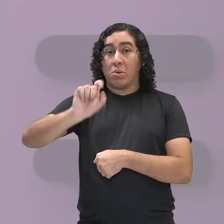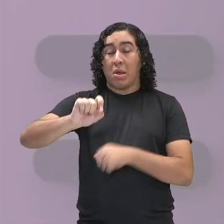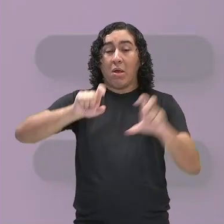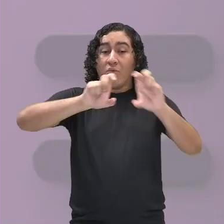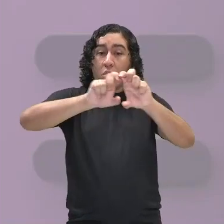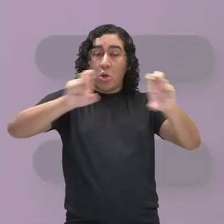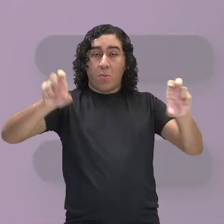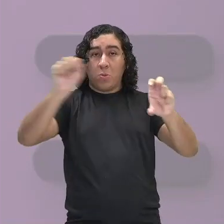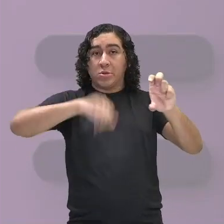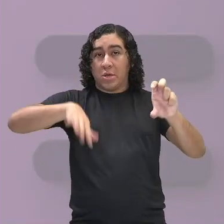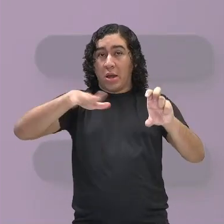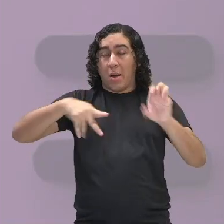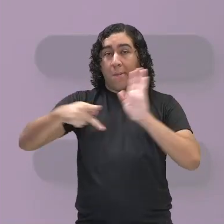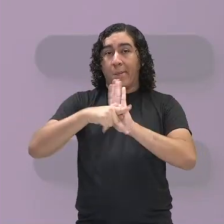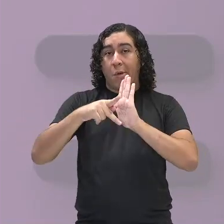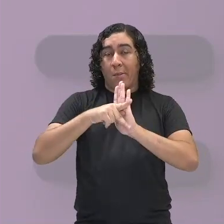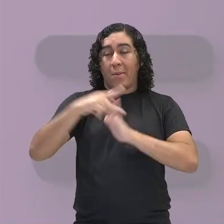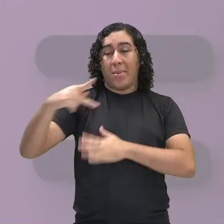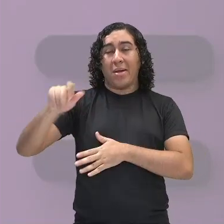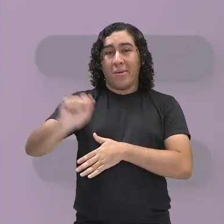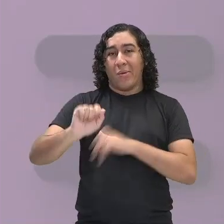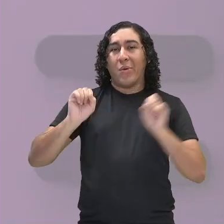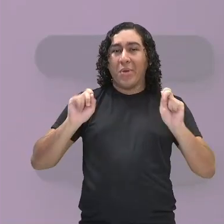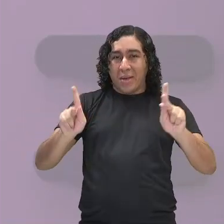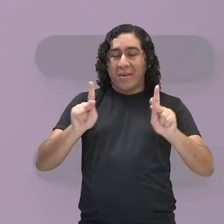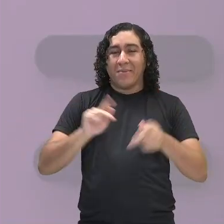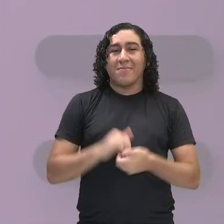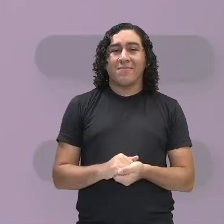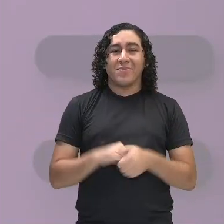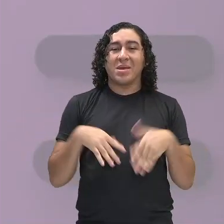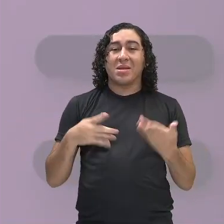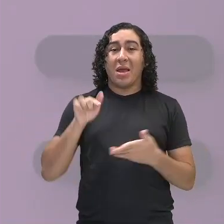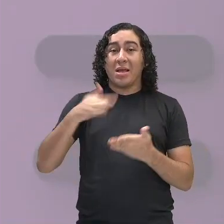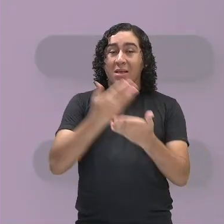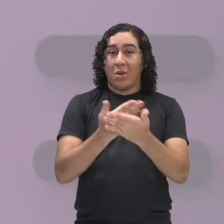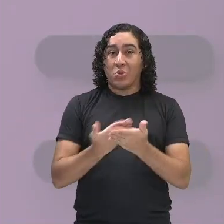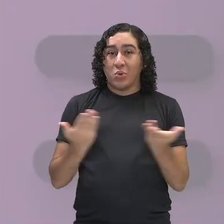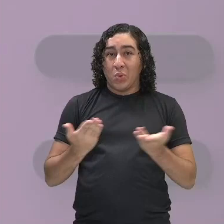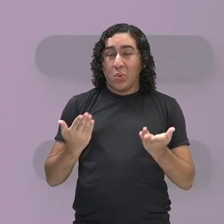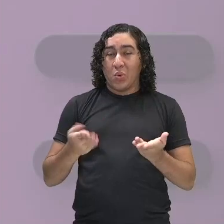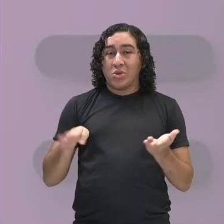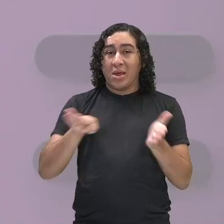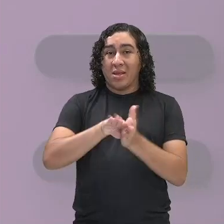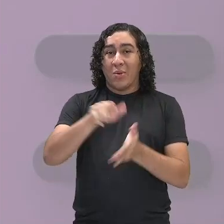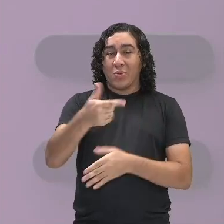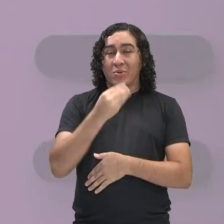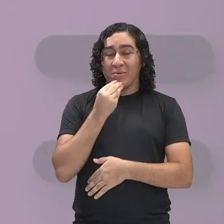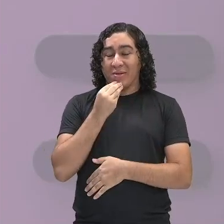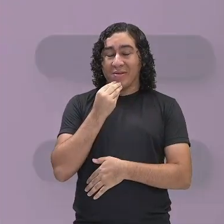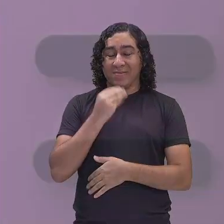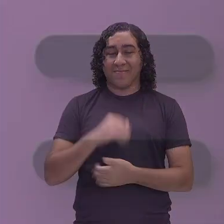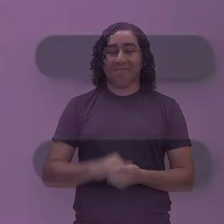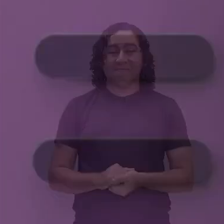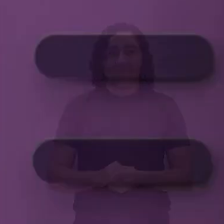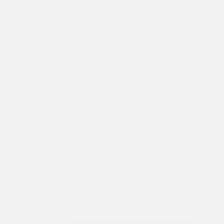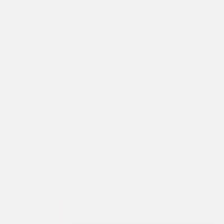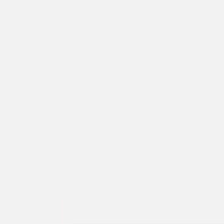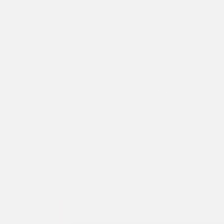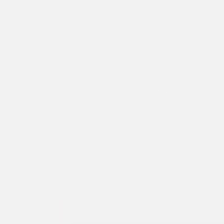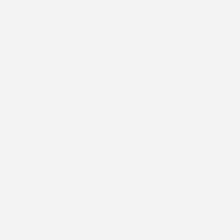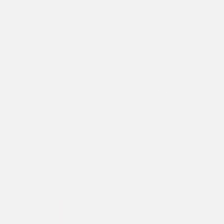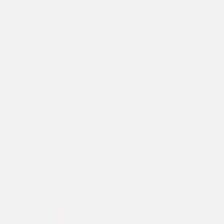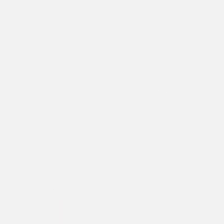termo geral de uma PA. Bacana, pessoal? Então essa daí foi a nossa aula e a gente se encontra aqui numa próxima oportunidade. Até lá!